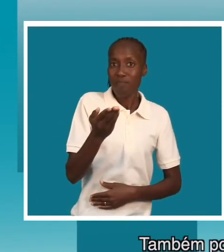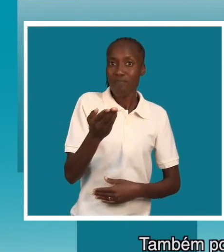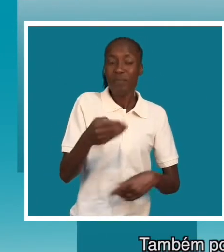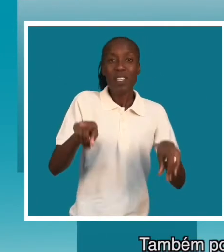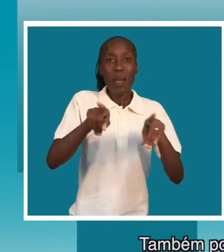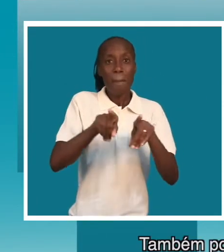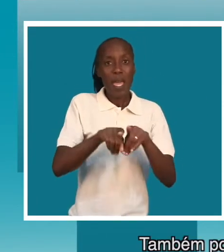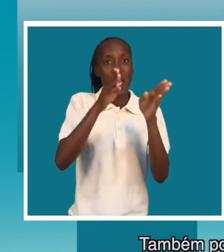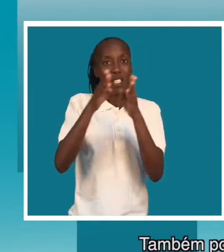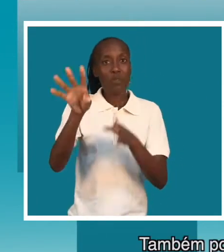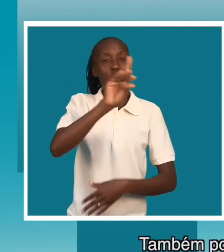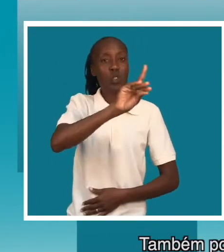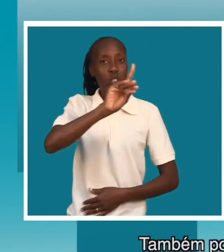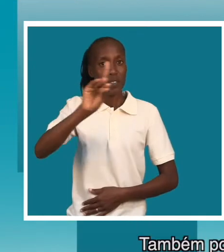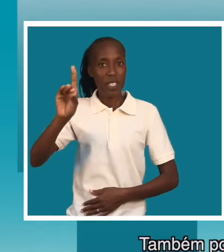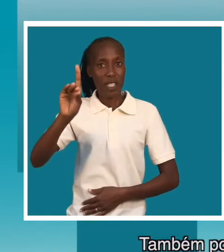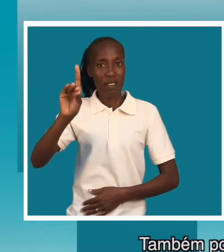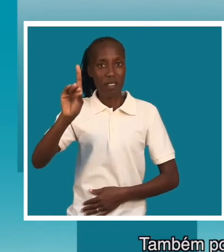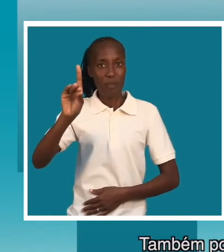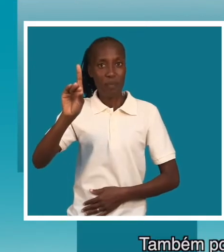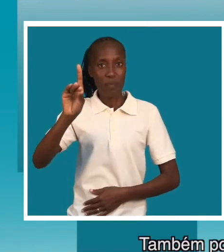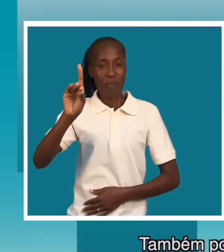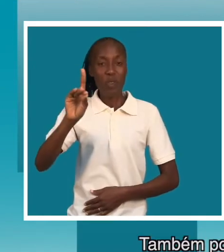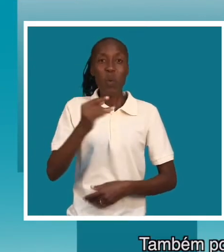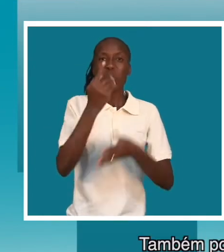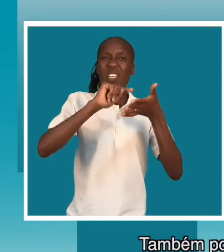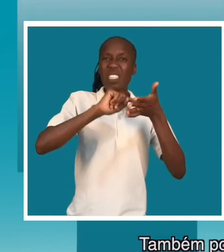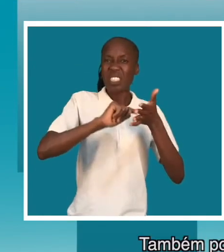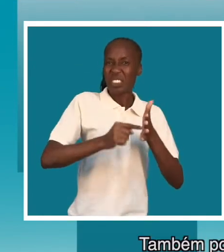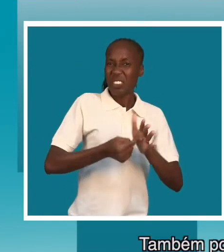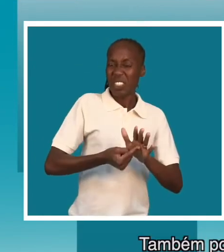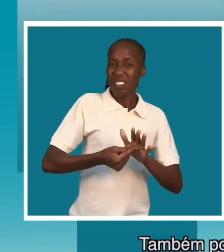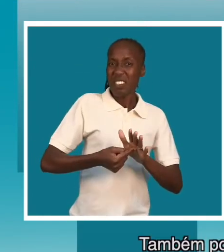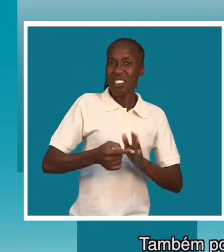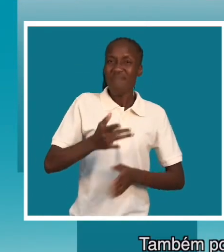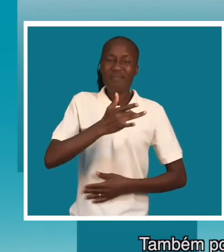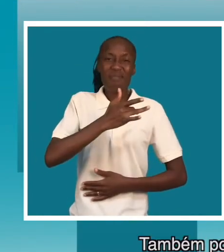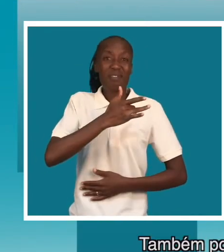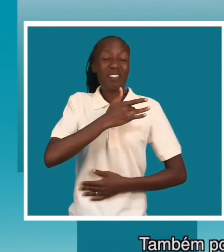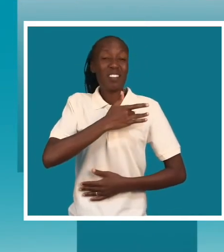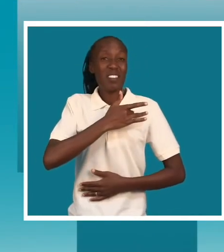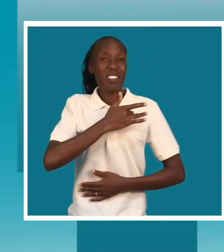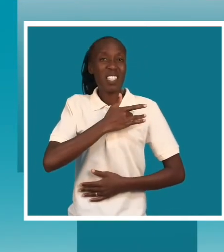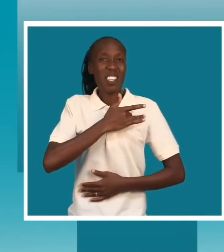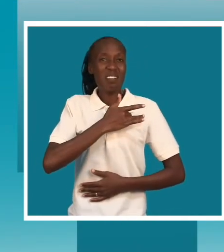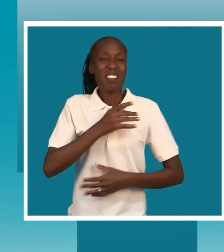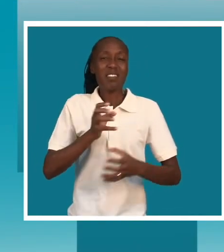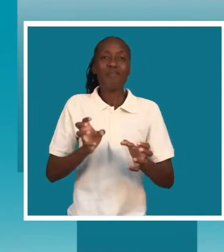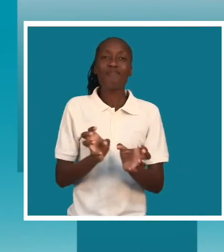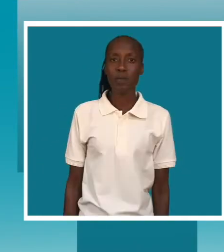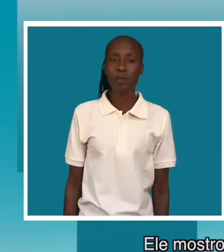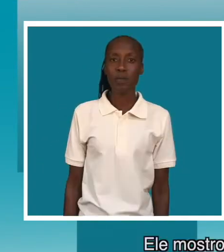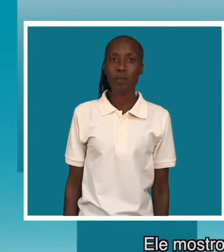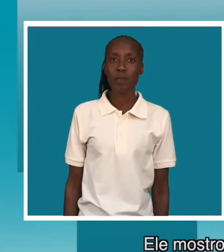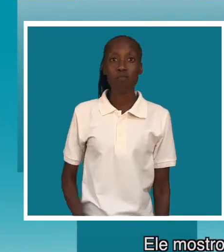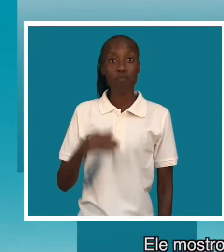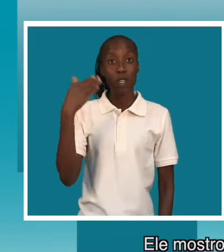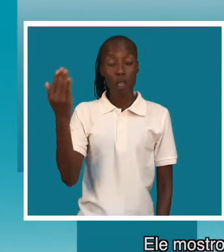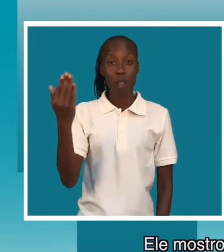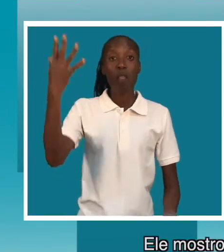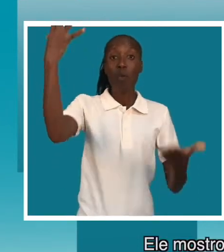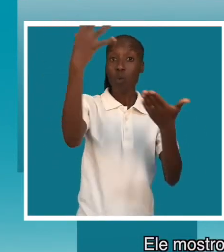as próprias pessoas que sofrem de deficiência muitas das vezes sentem-se um pouco excluídas. Ele